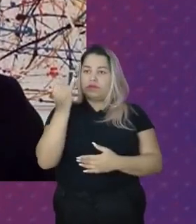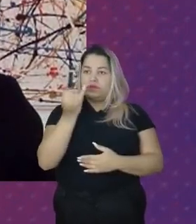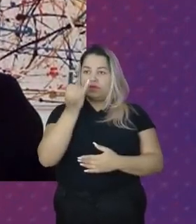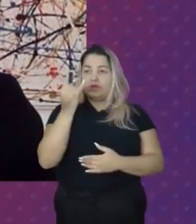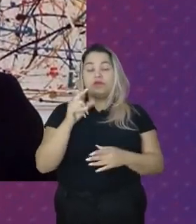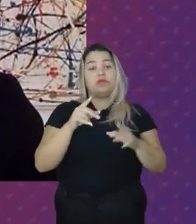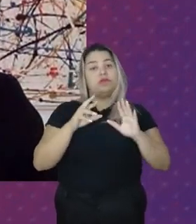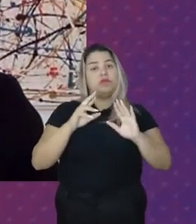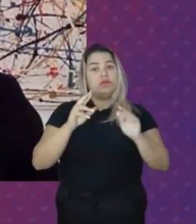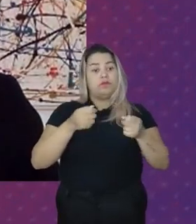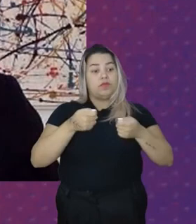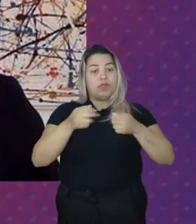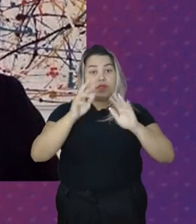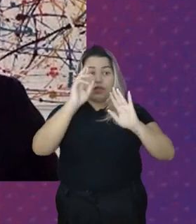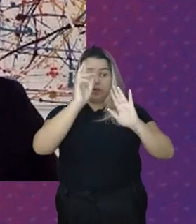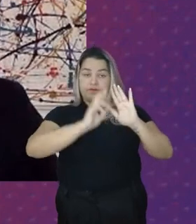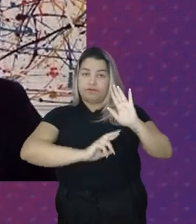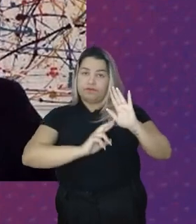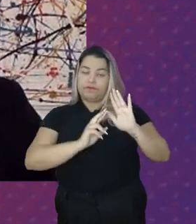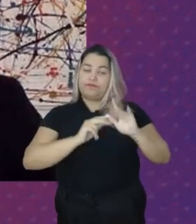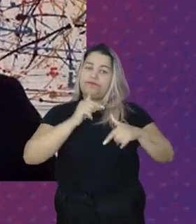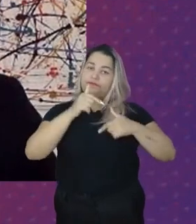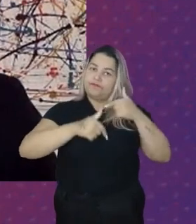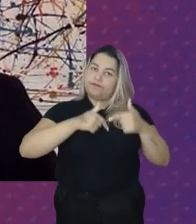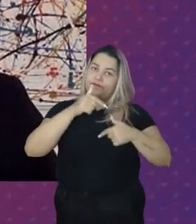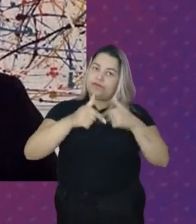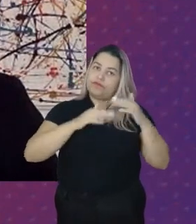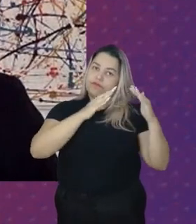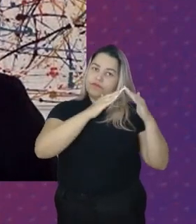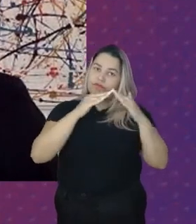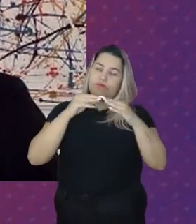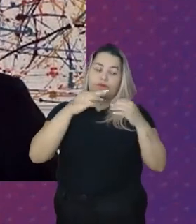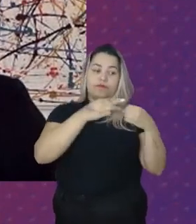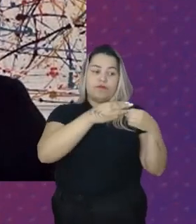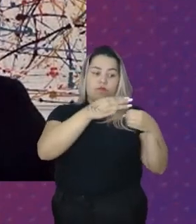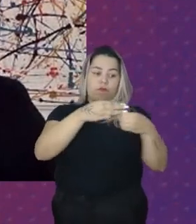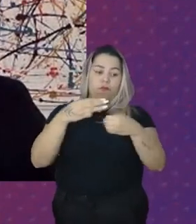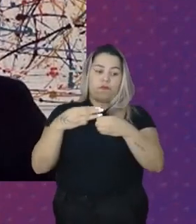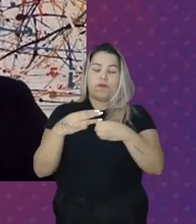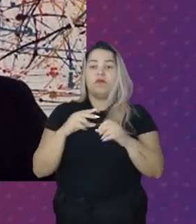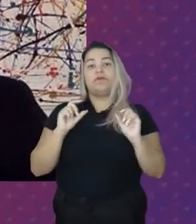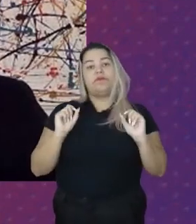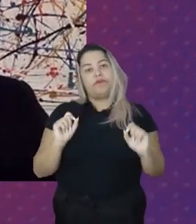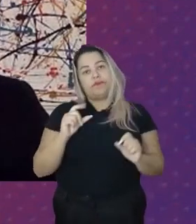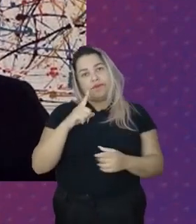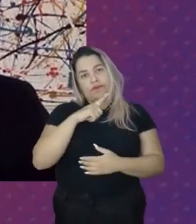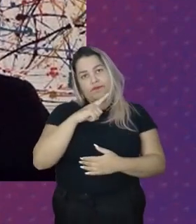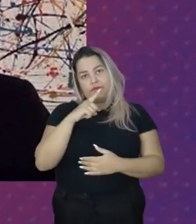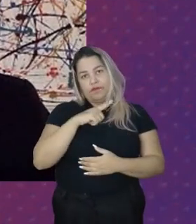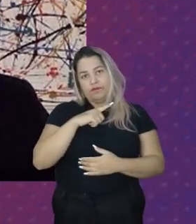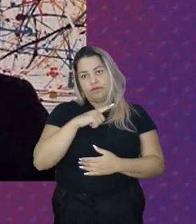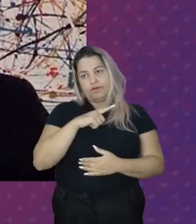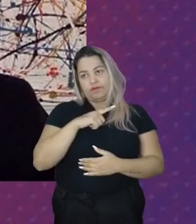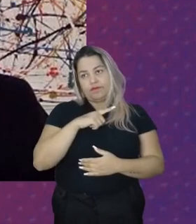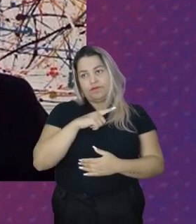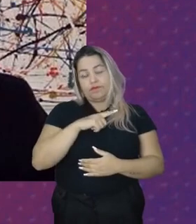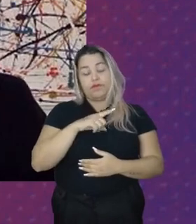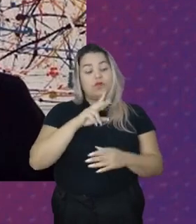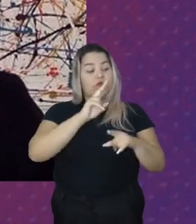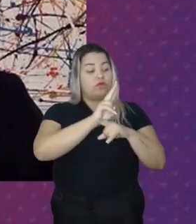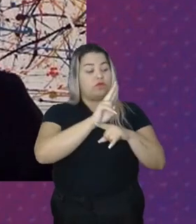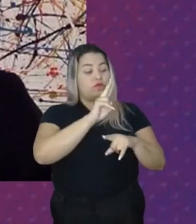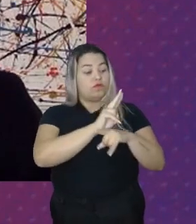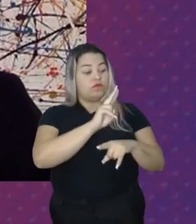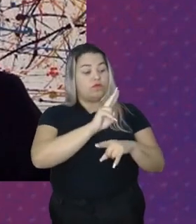na regulação do trabalho doméstico por meio das posturas municipais, que seria o de proteger